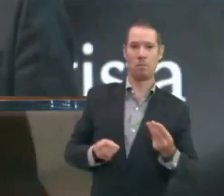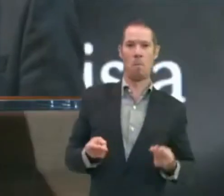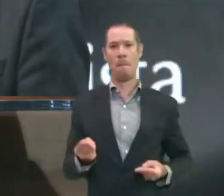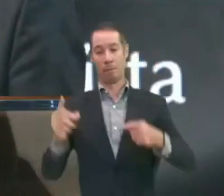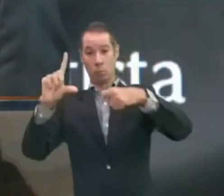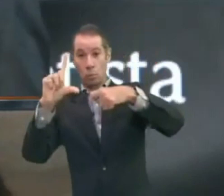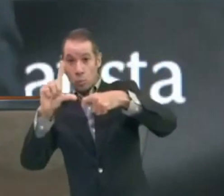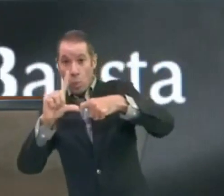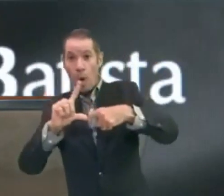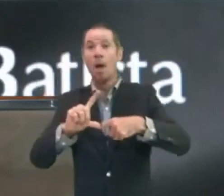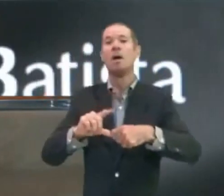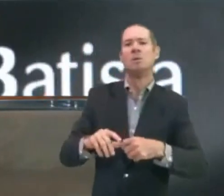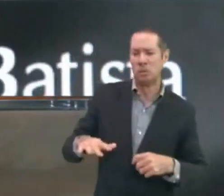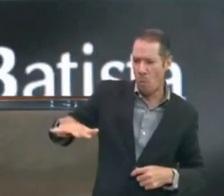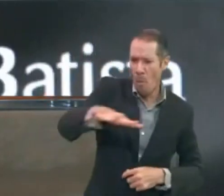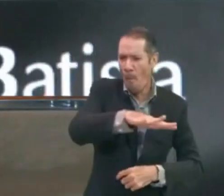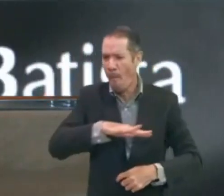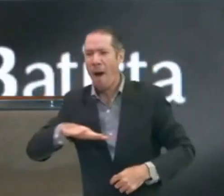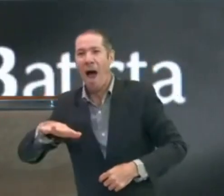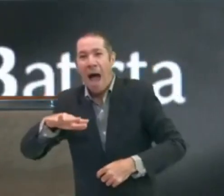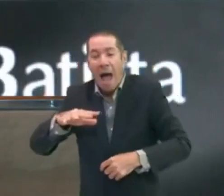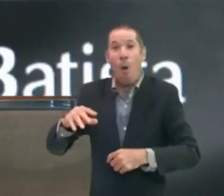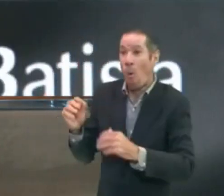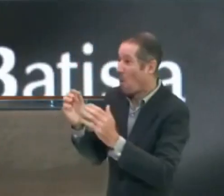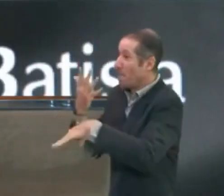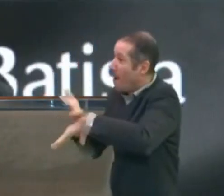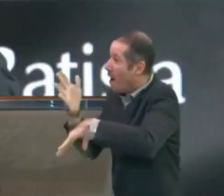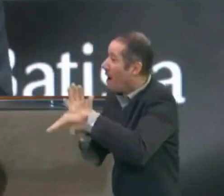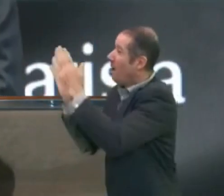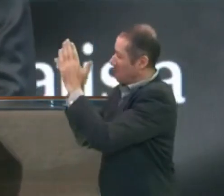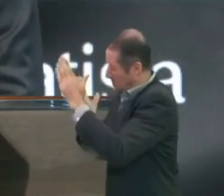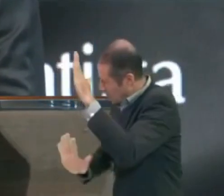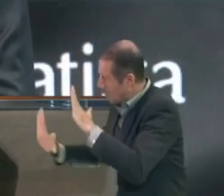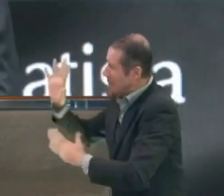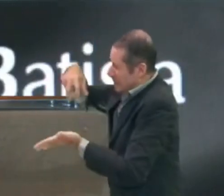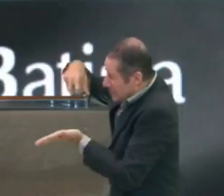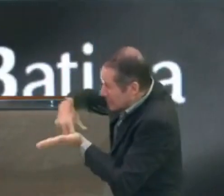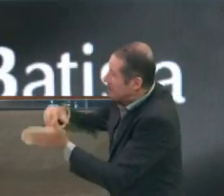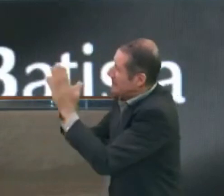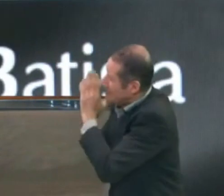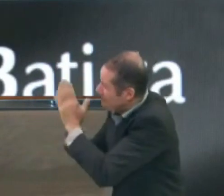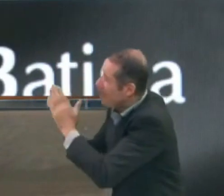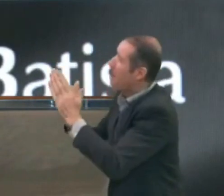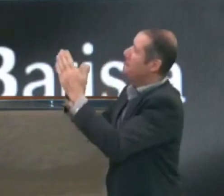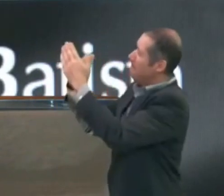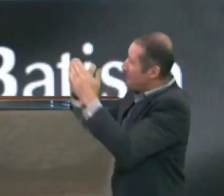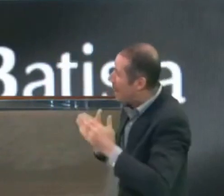dizer que no meio dessa adoração ele suplica, e ele pede